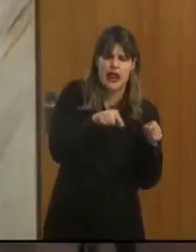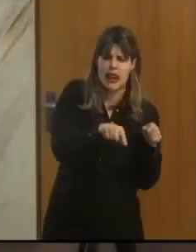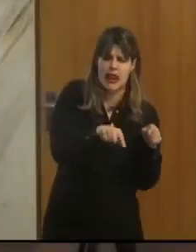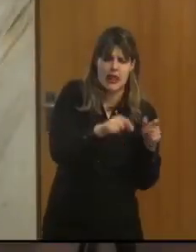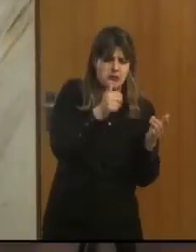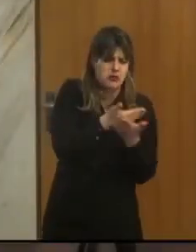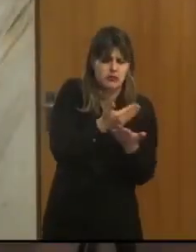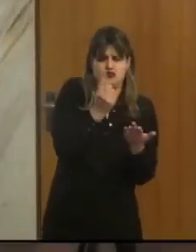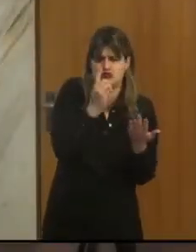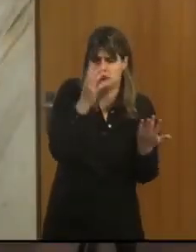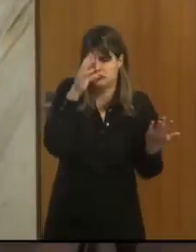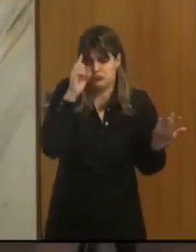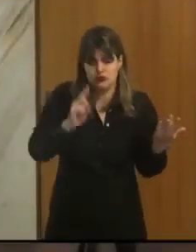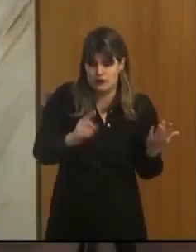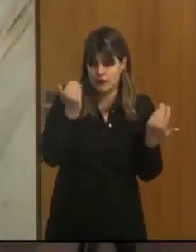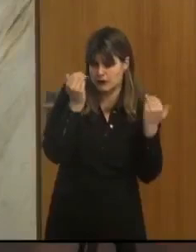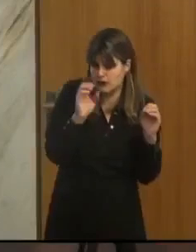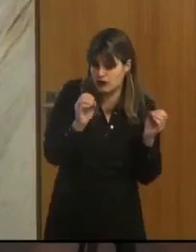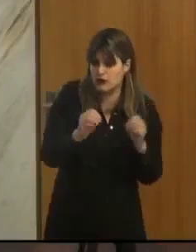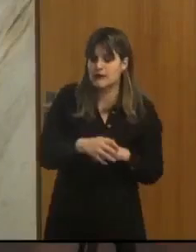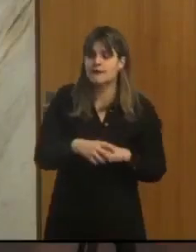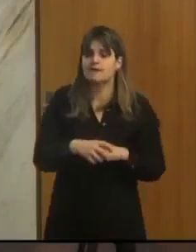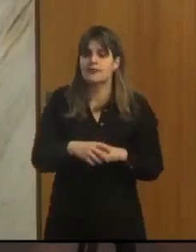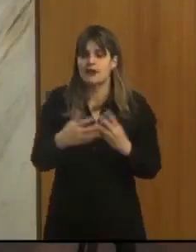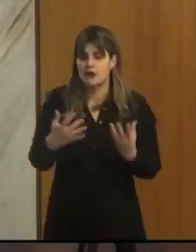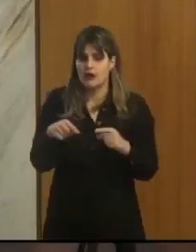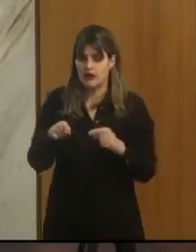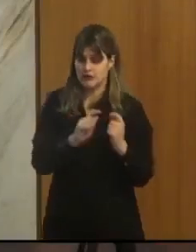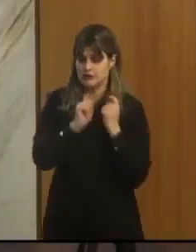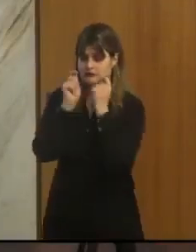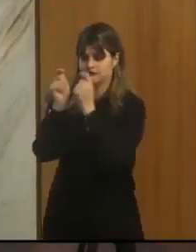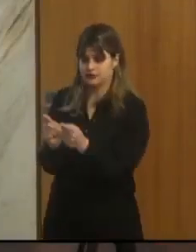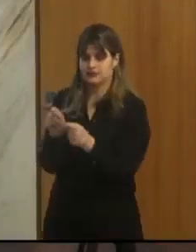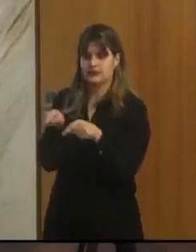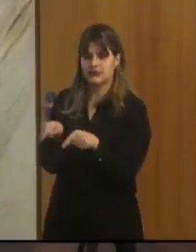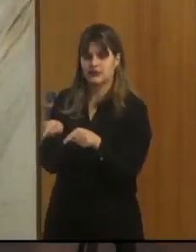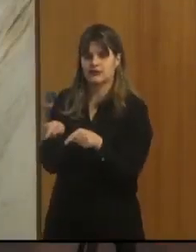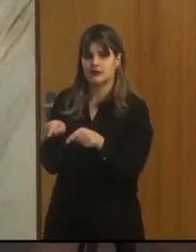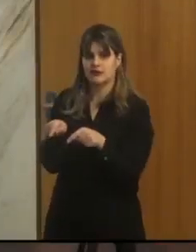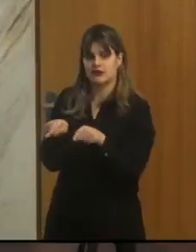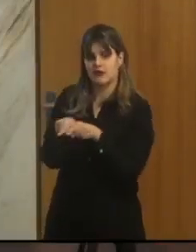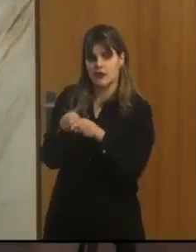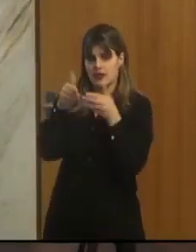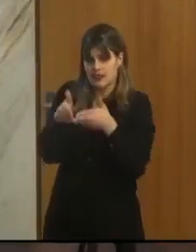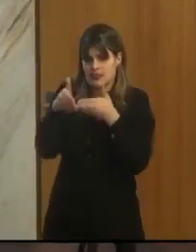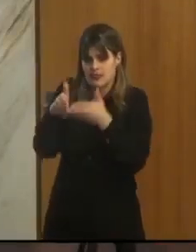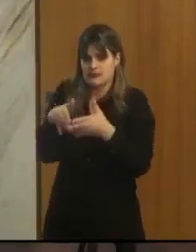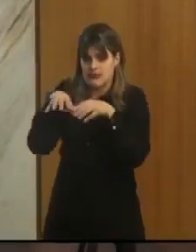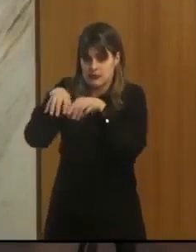morrer. Portanto, agora, esta divisa é uma representação de um instrumento de navegação